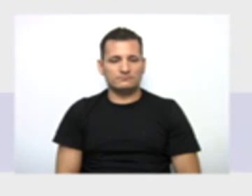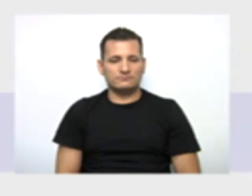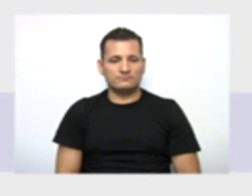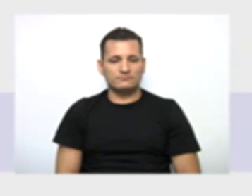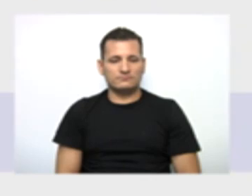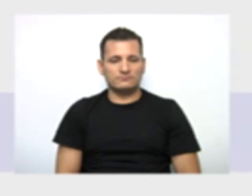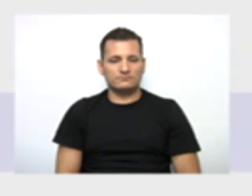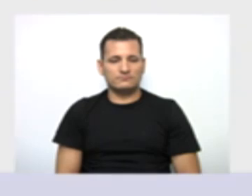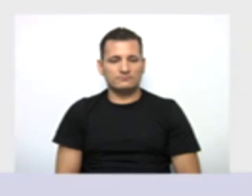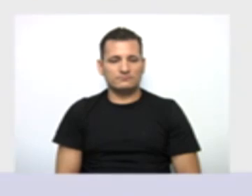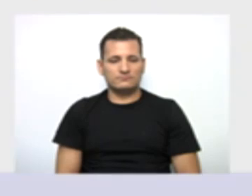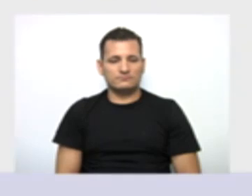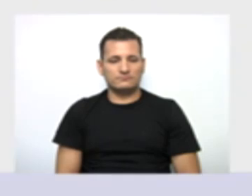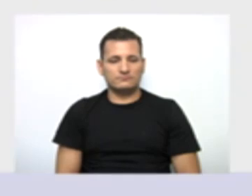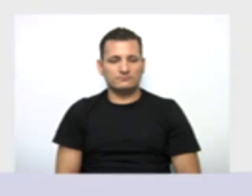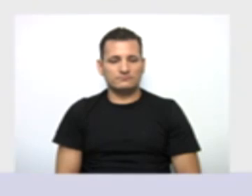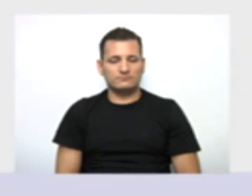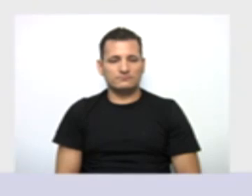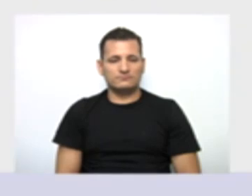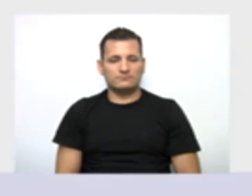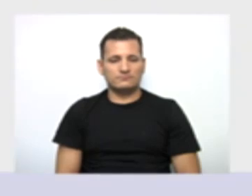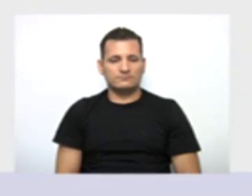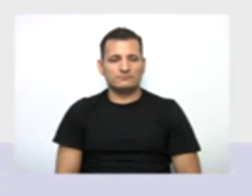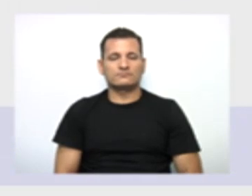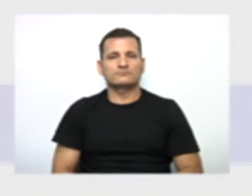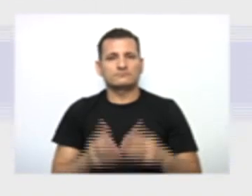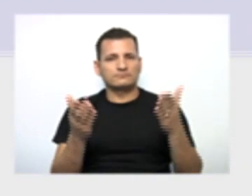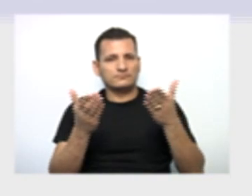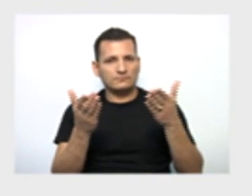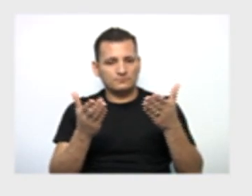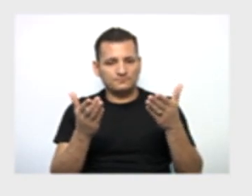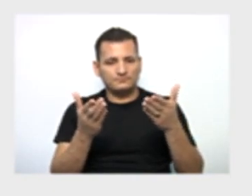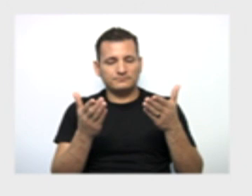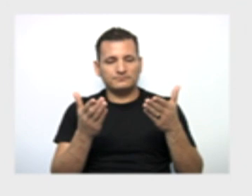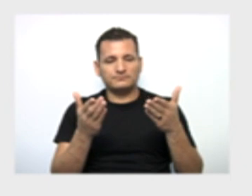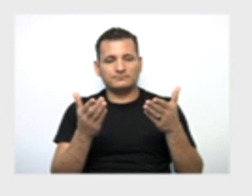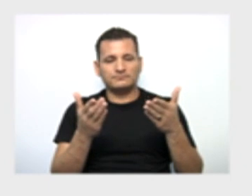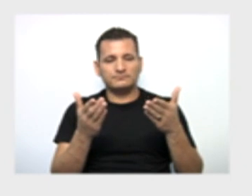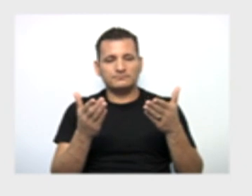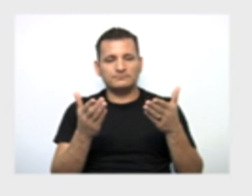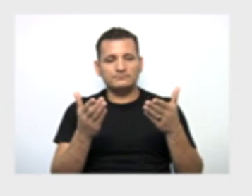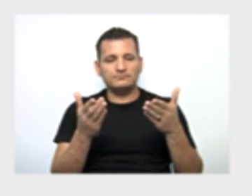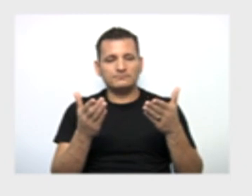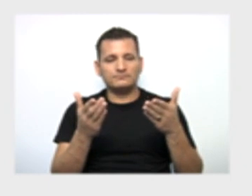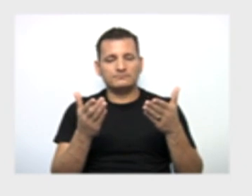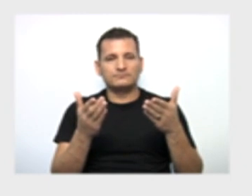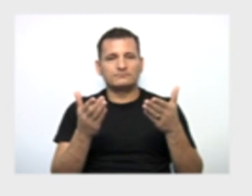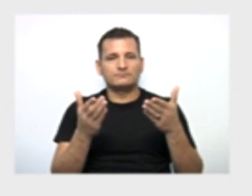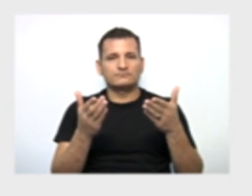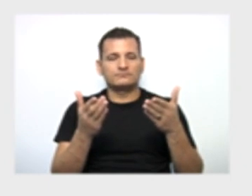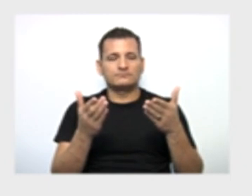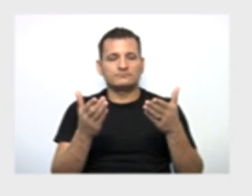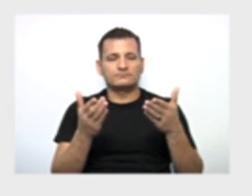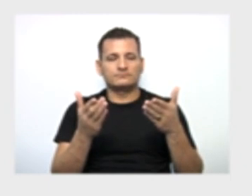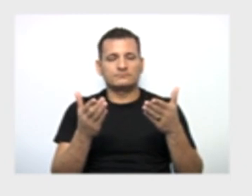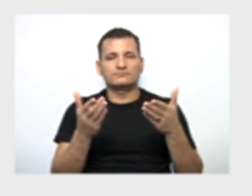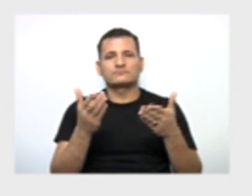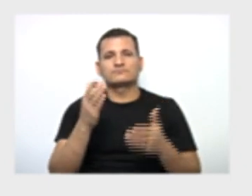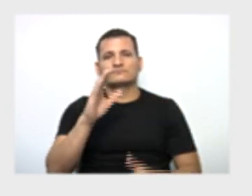Fechei aqui o meu head e agora vem a outra parte. Quem é? Quem é agora depois da cabeça vem